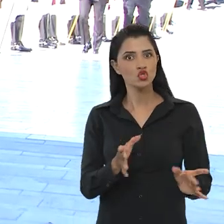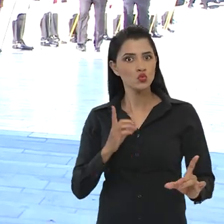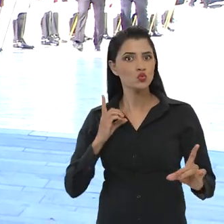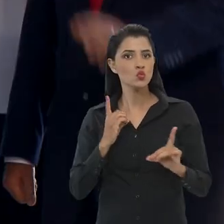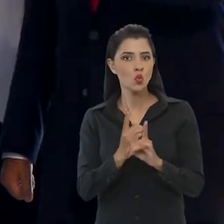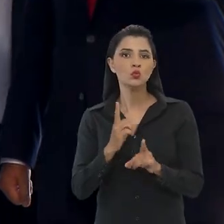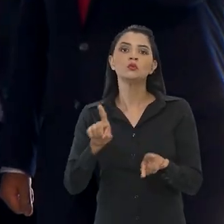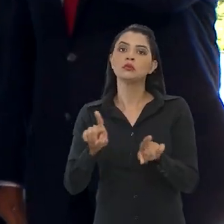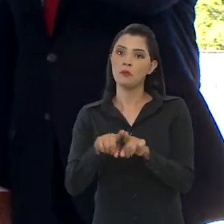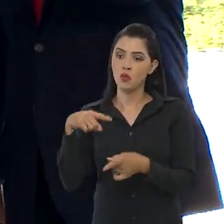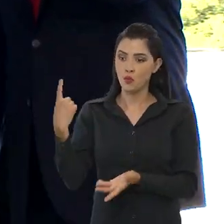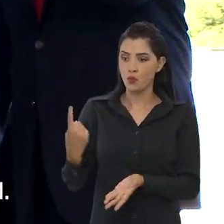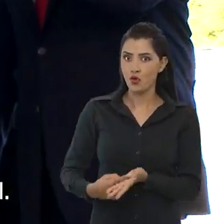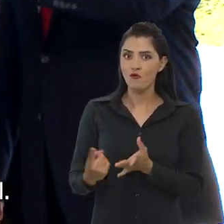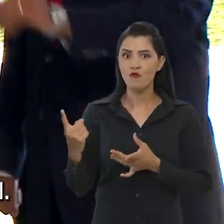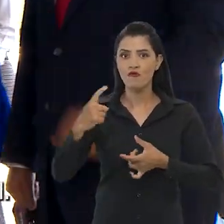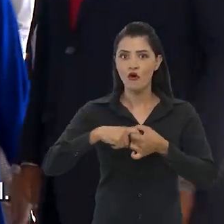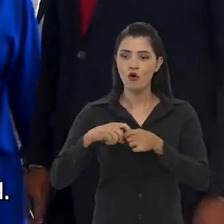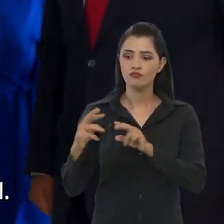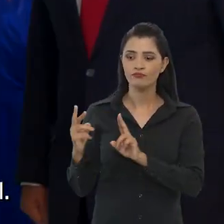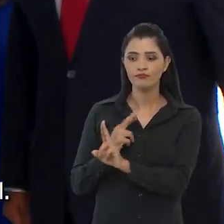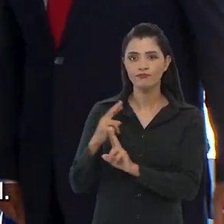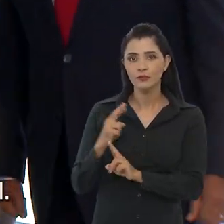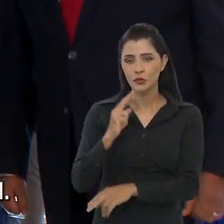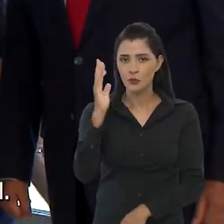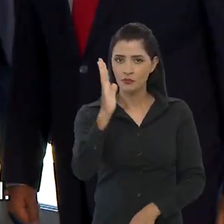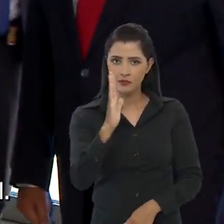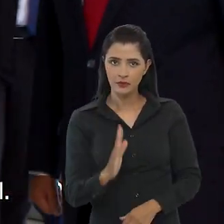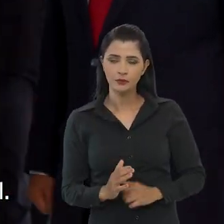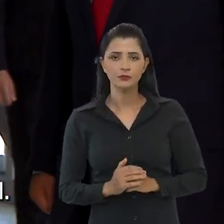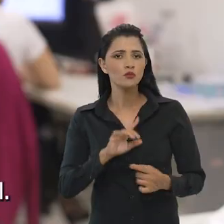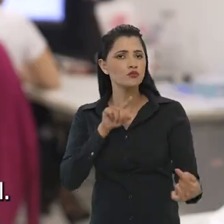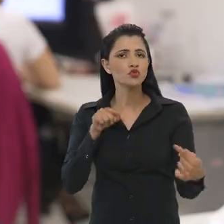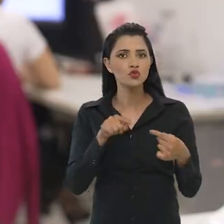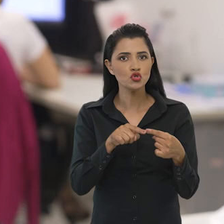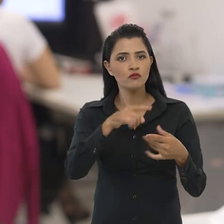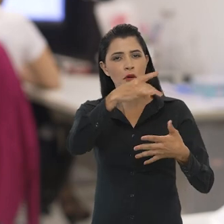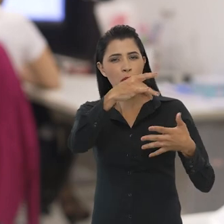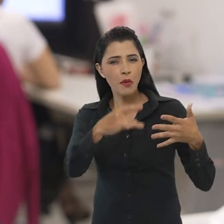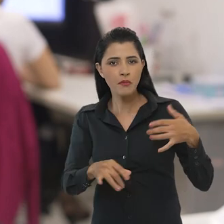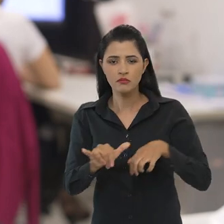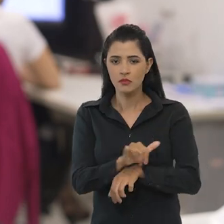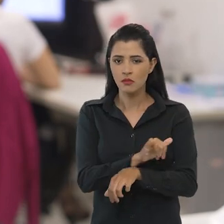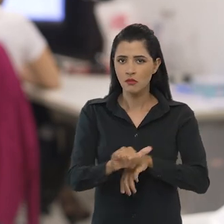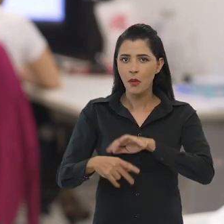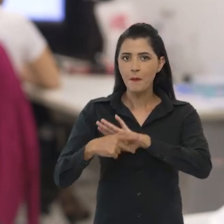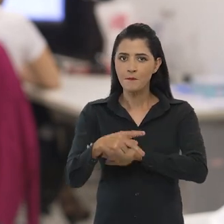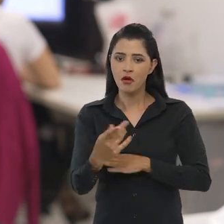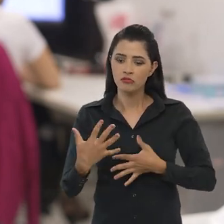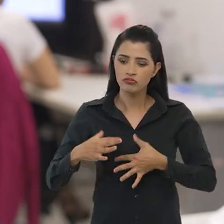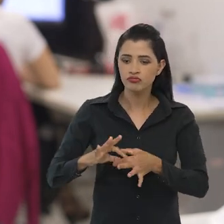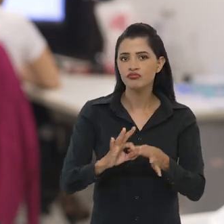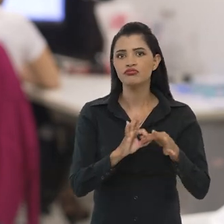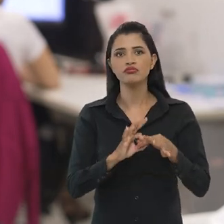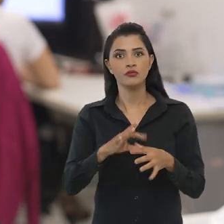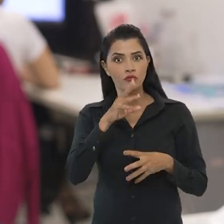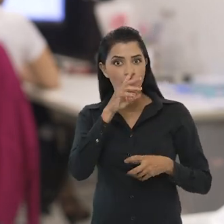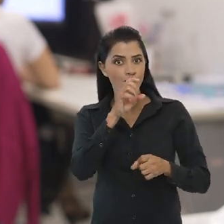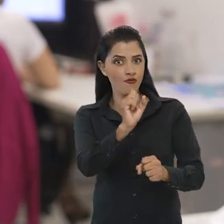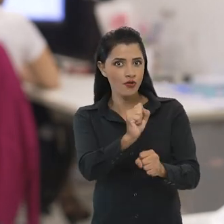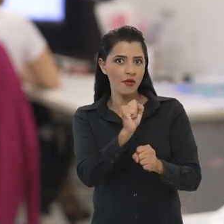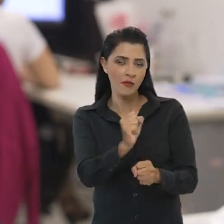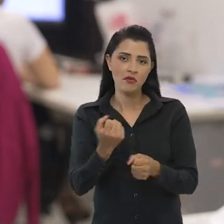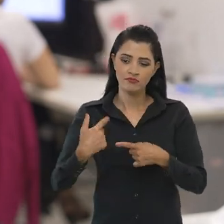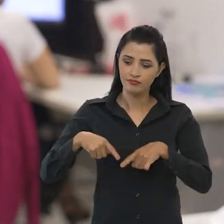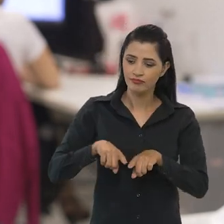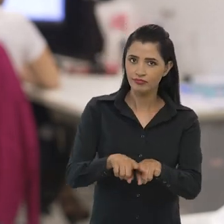para o encontro, marcando também a retomada das relações com o Brasil. O objetivo é definir estratégias para a integração